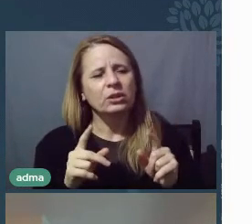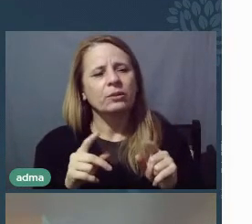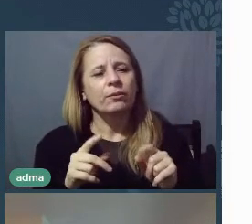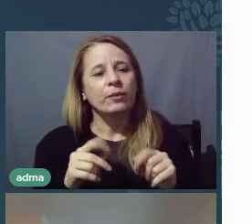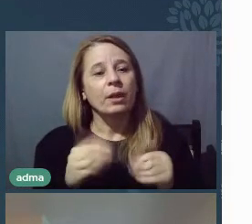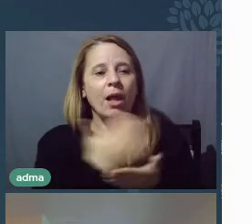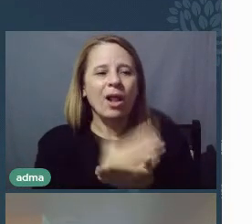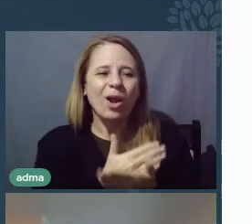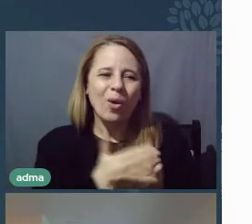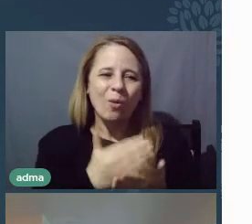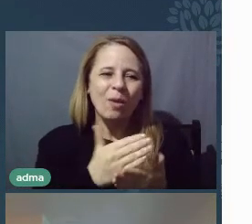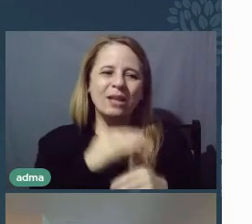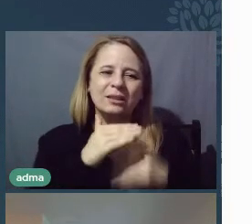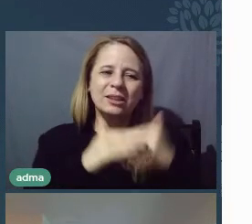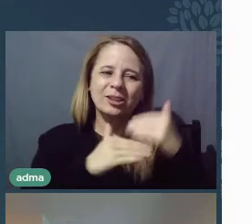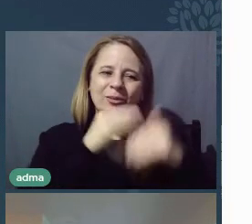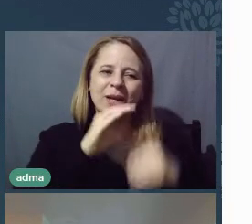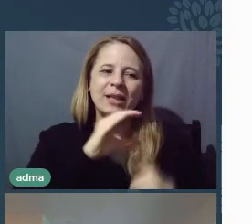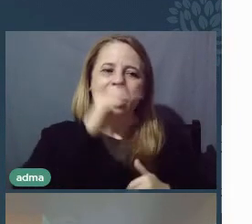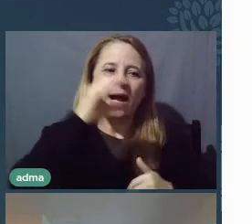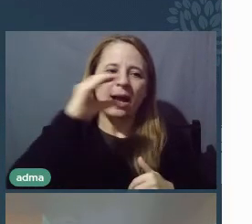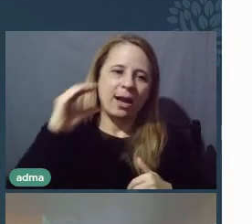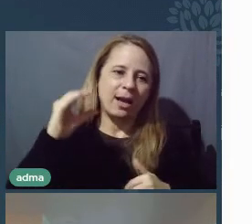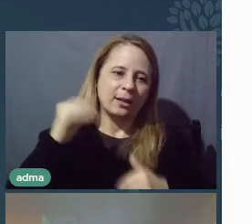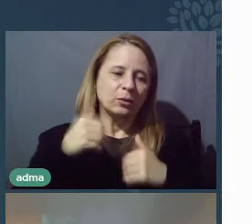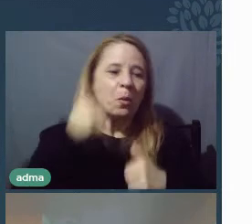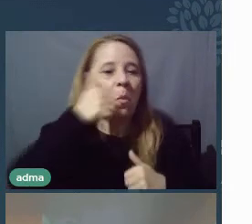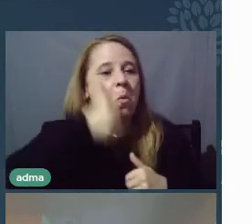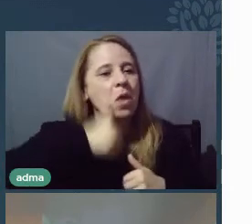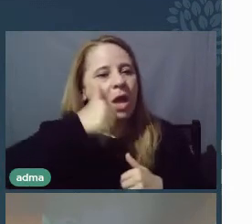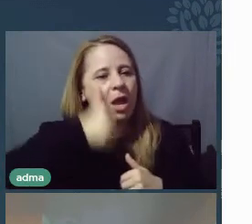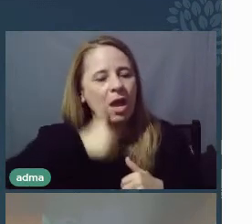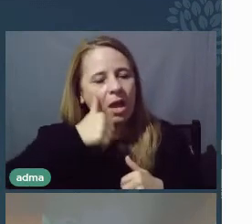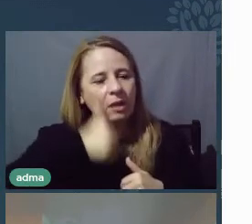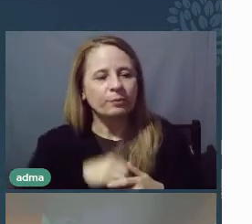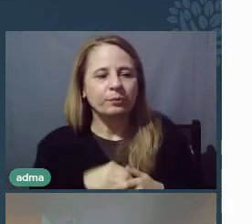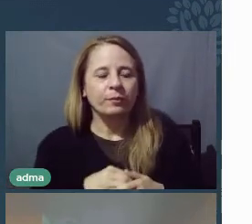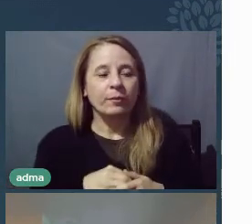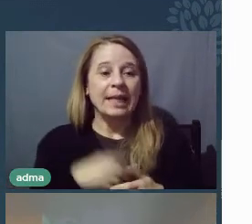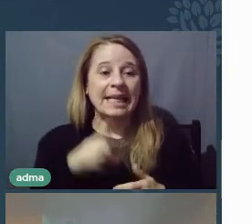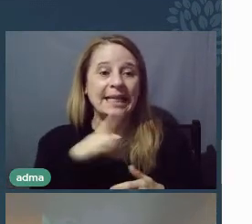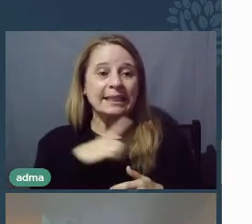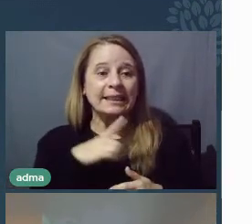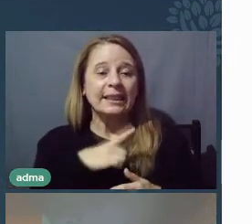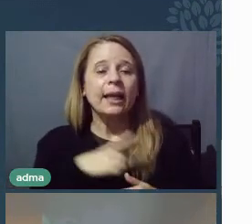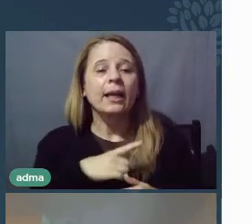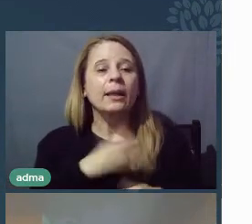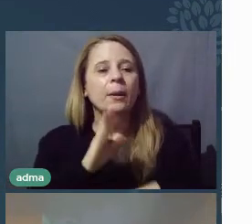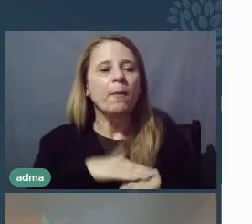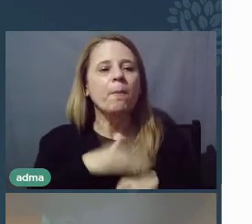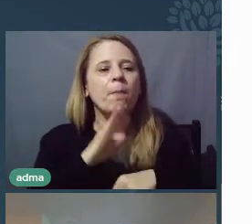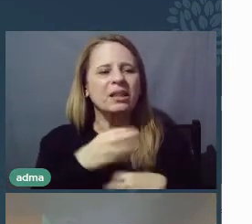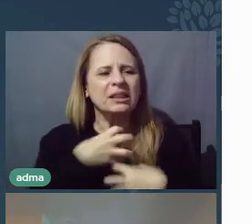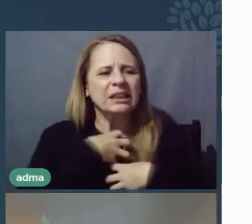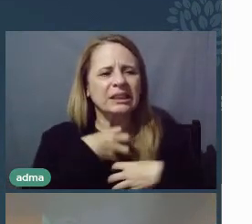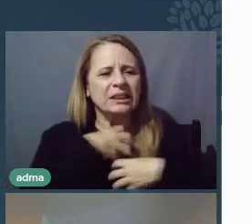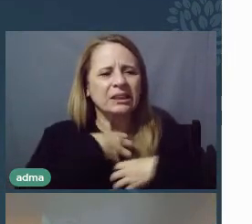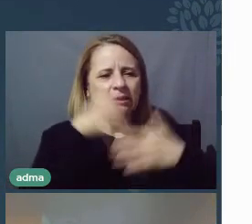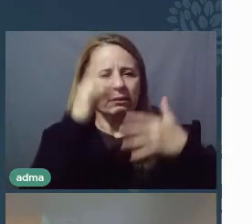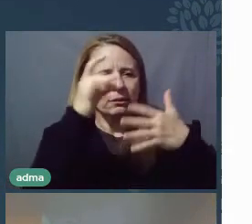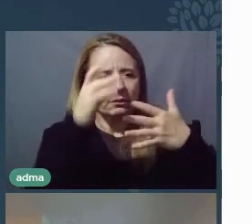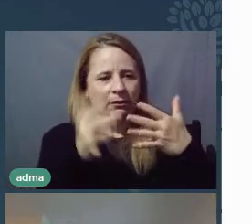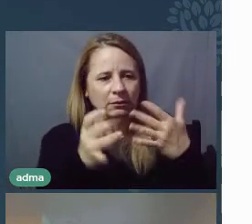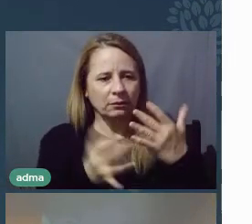mais tardiamente, ela acontece mais em mulheres e as pessoas tendem a ter mais sintomas. Porém, eu gostaria